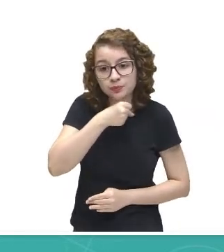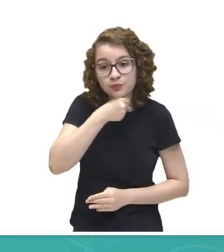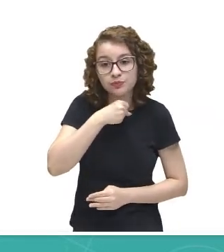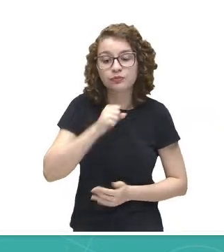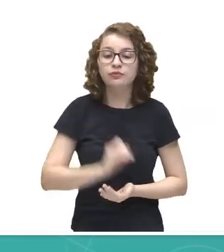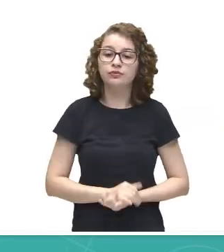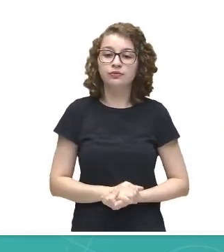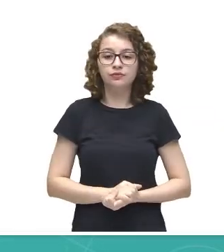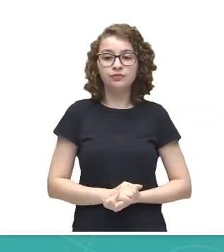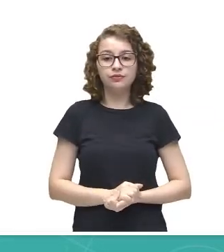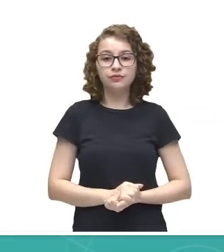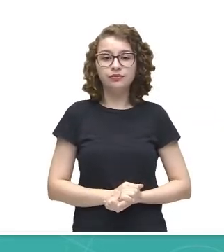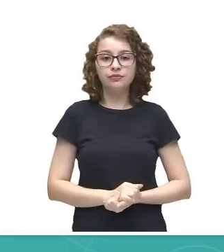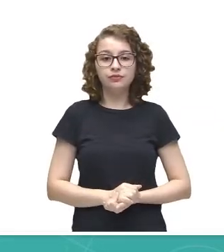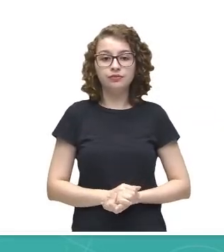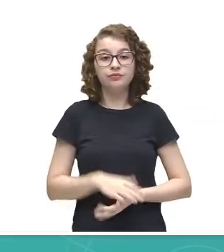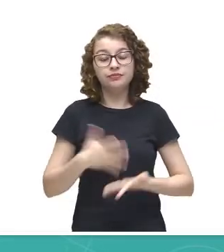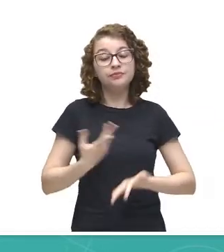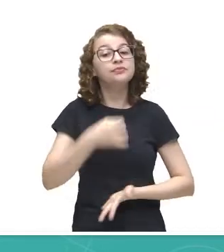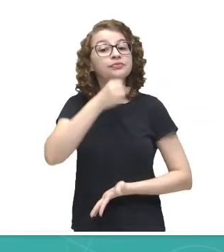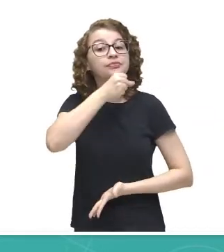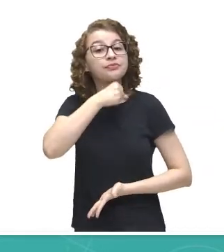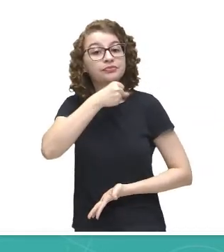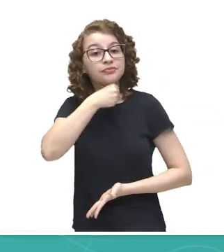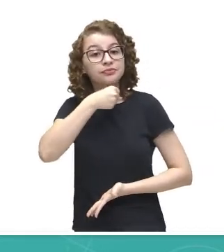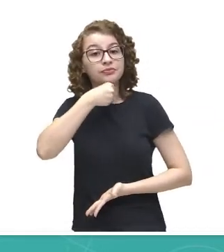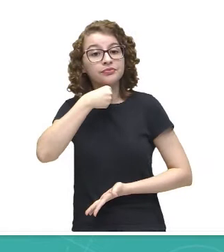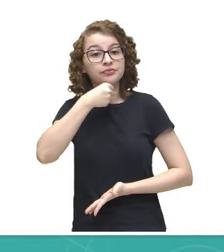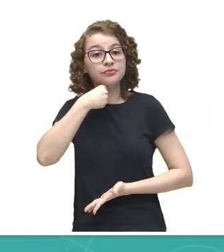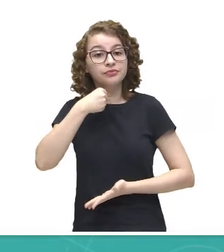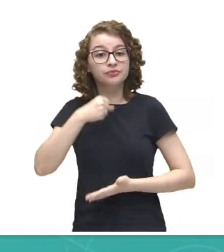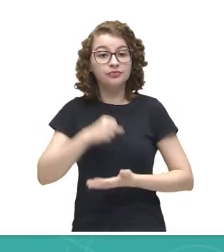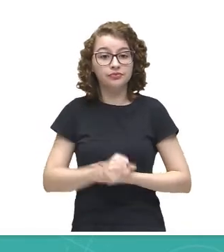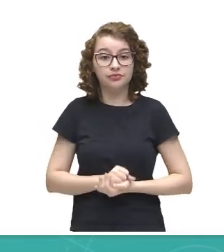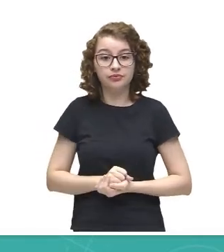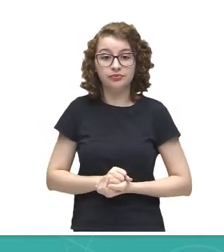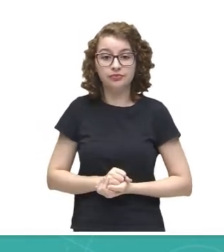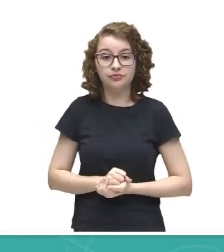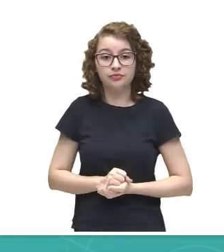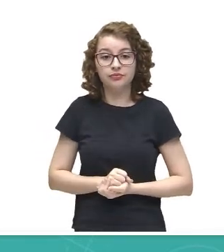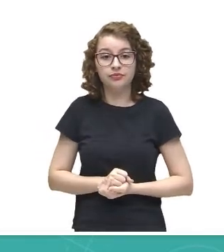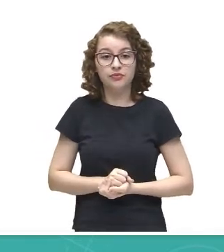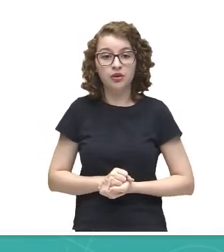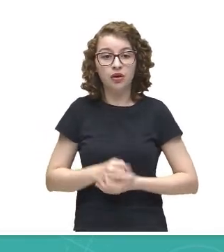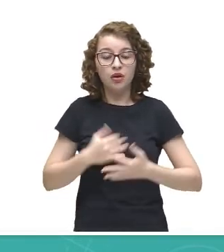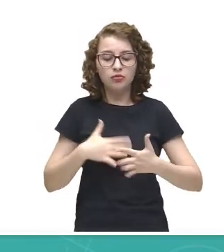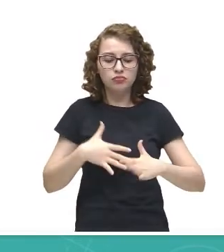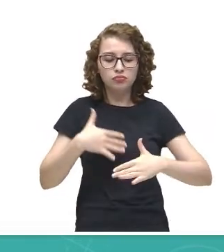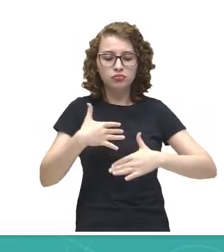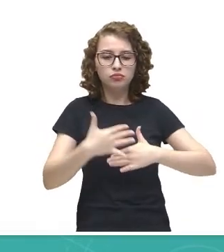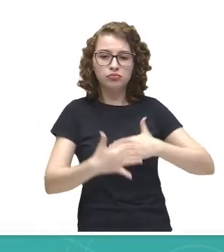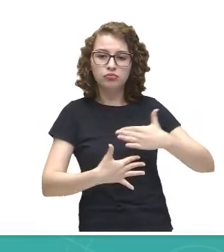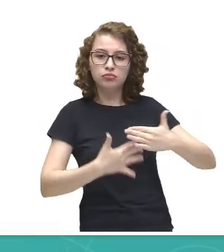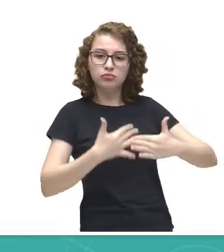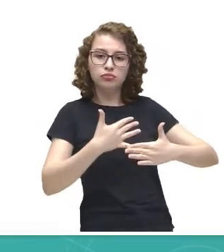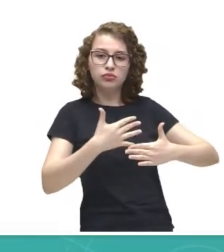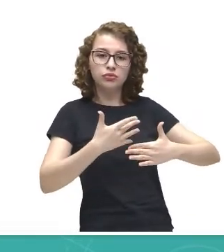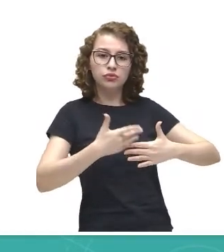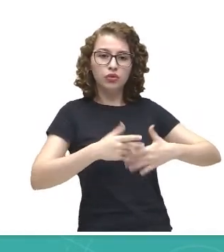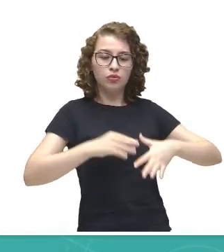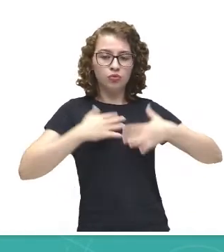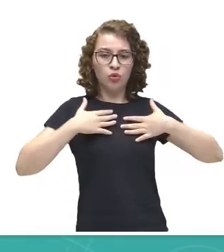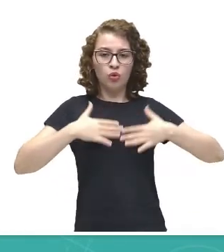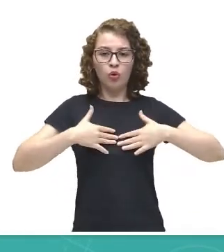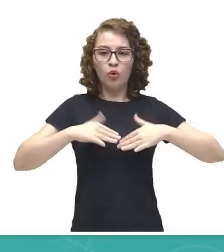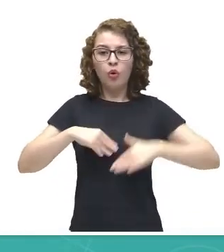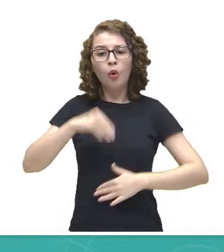Então vamos lá. Envelhecimento, de acordo com a Erminda, ele é um processo de diminuição orgânica